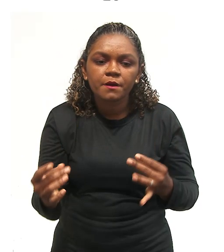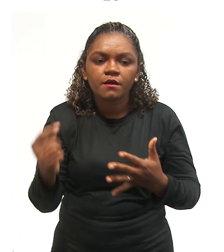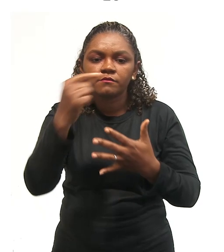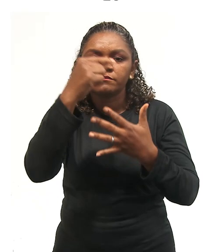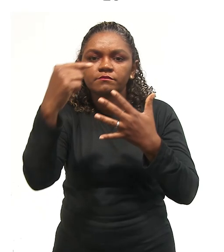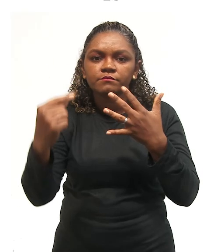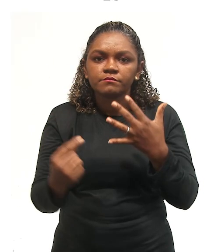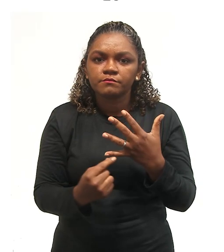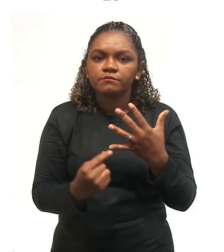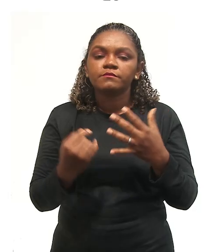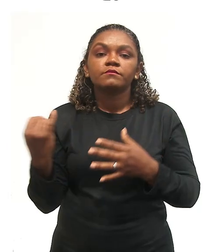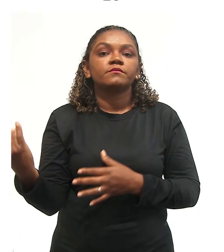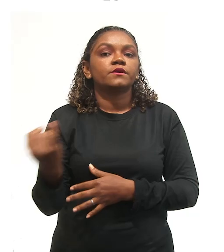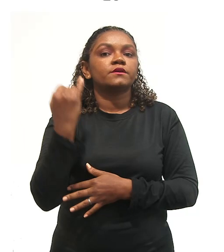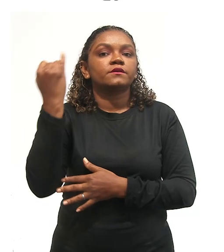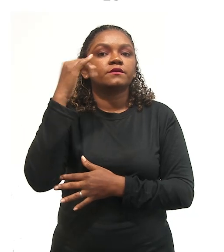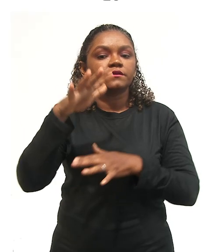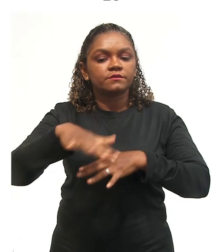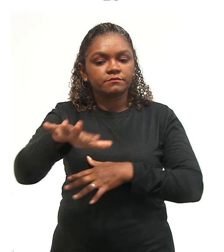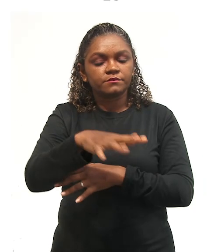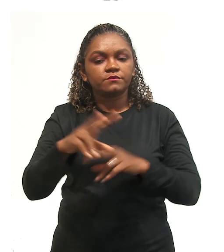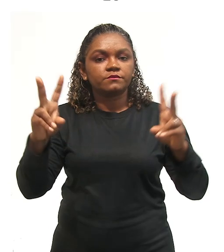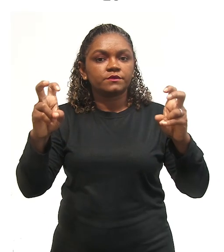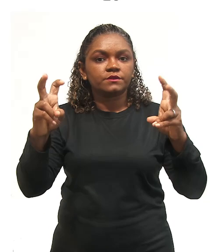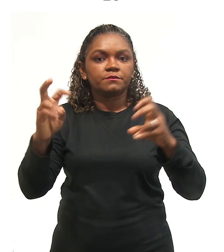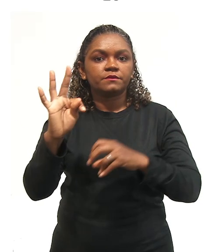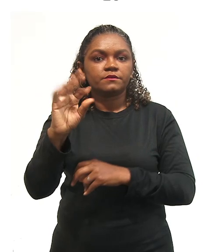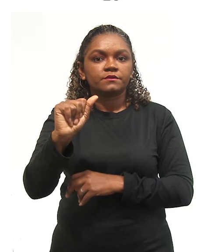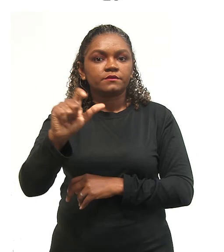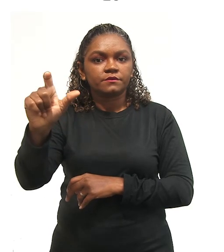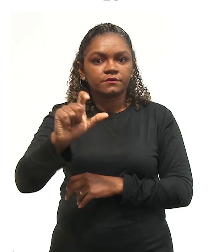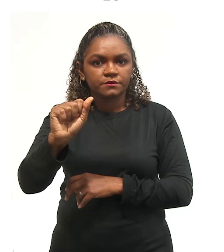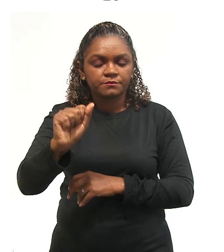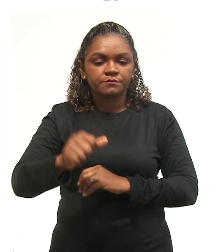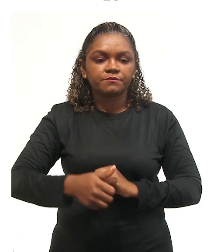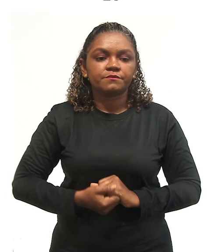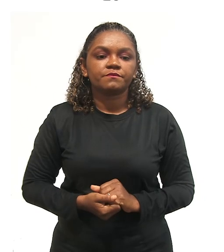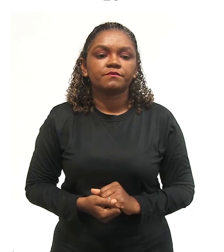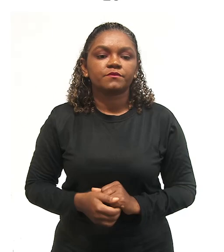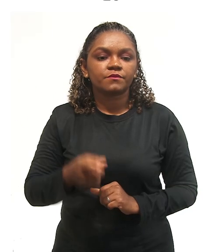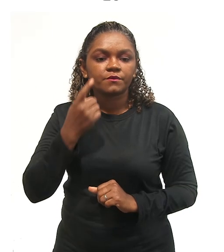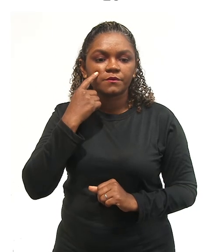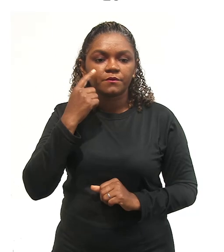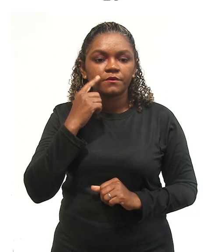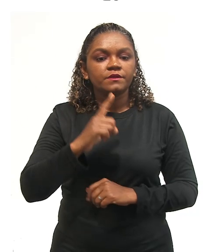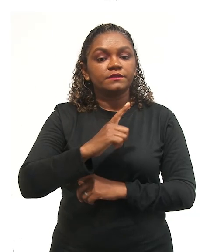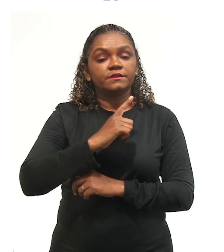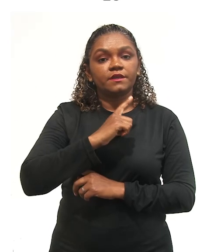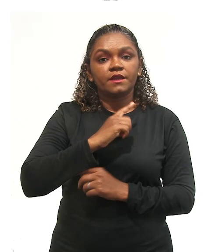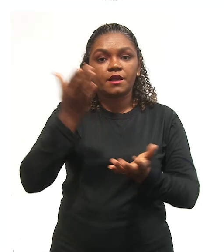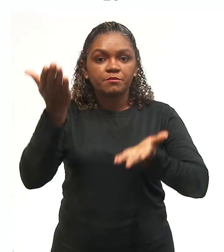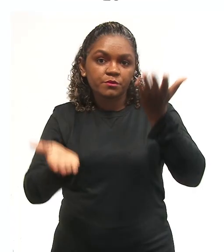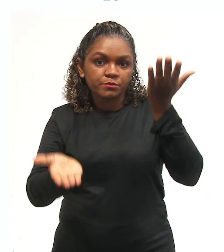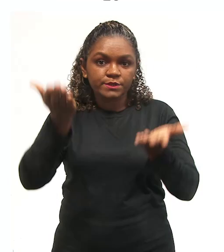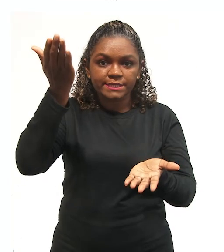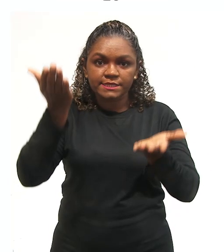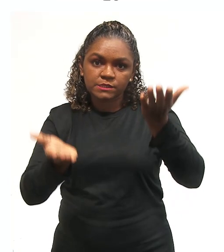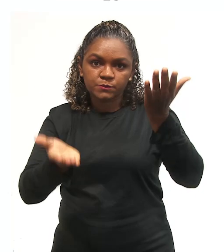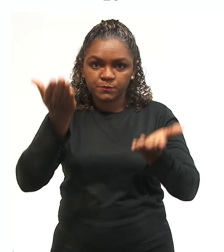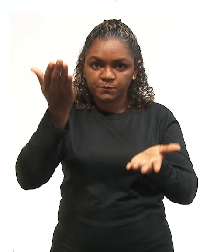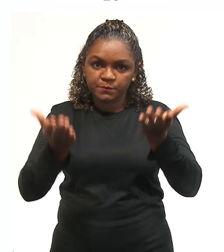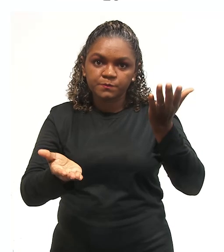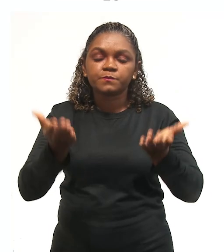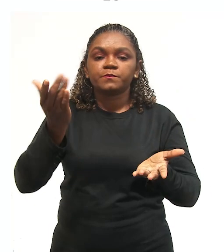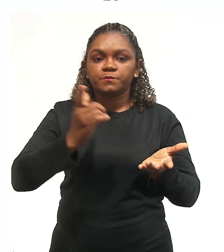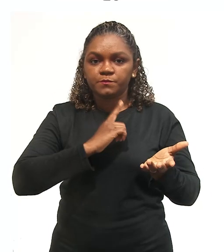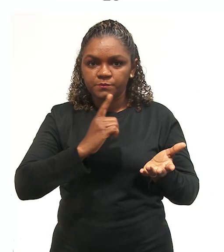né, importantes sobre as taxas. Eu tenho a taxa